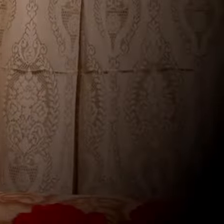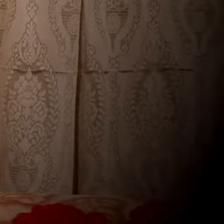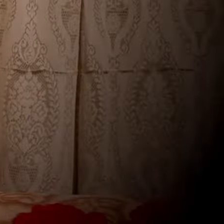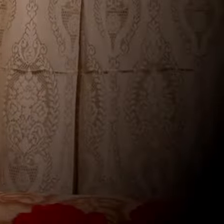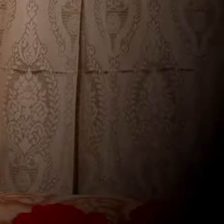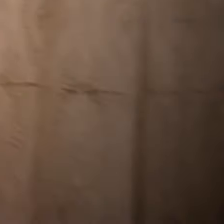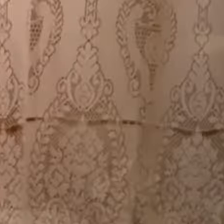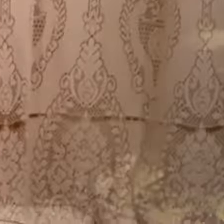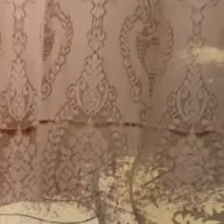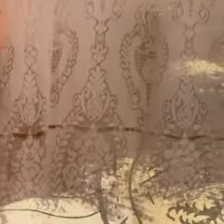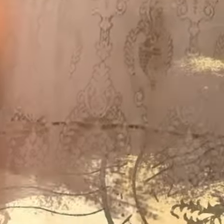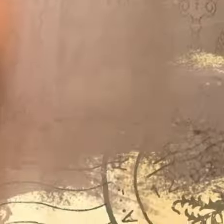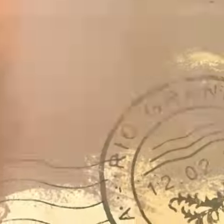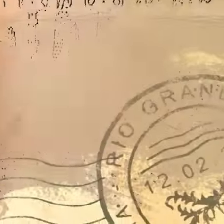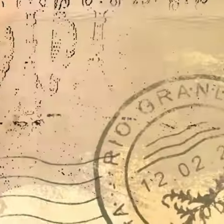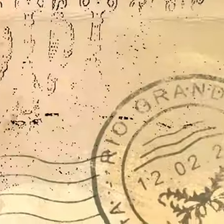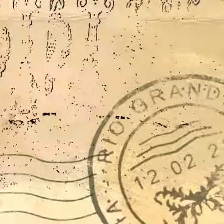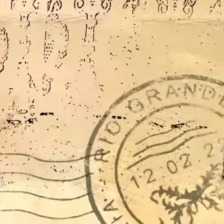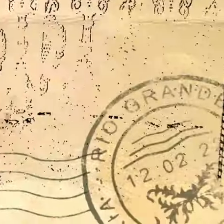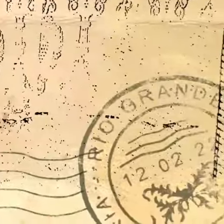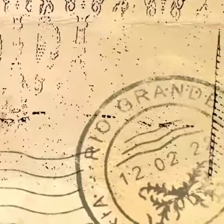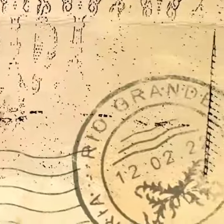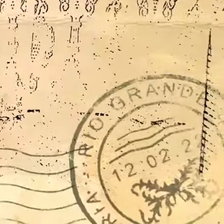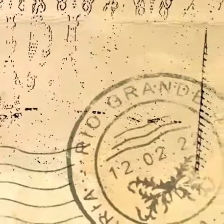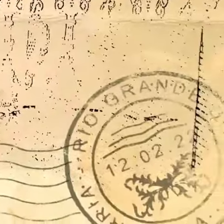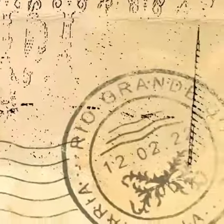famiglia in società.